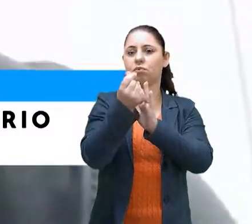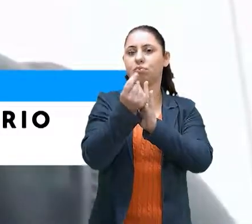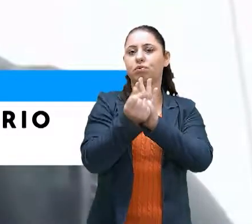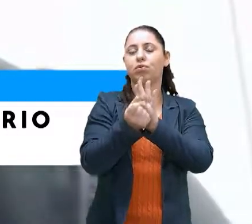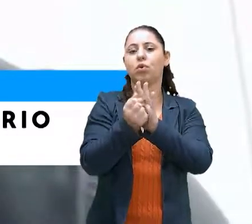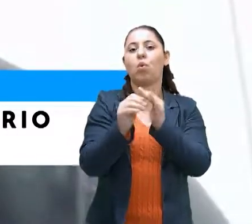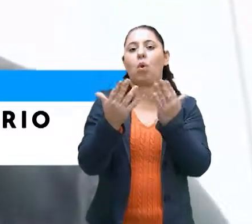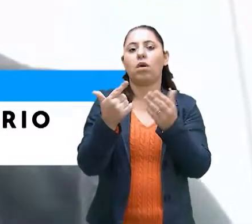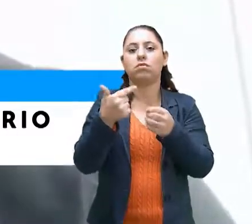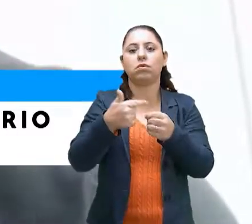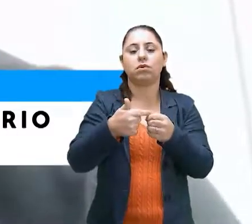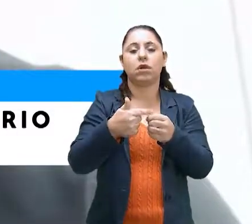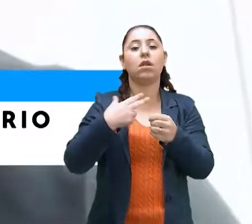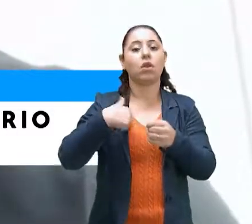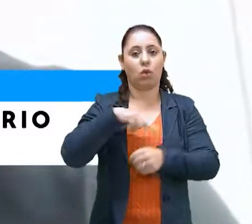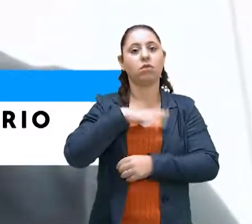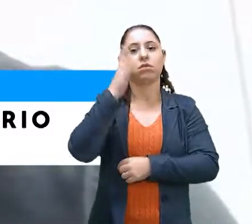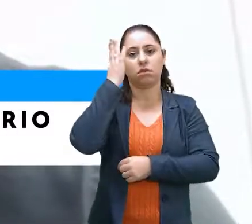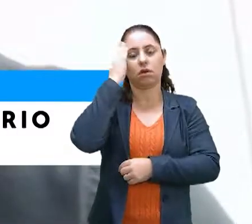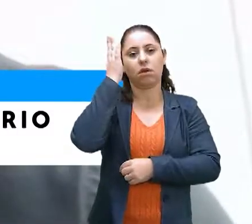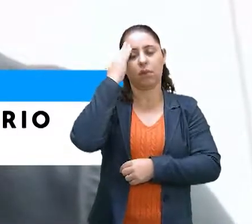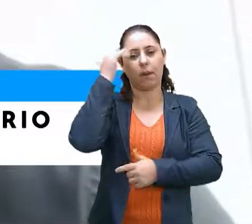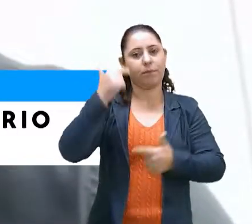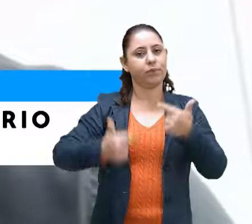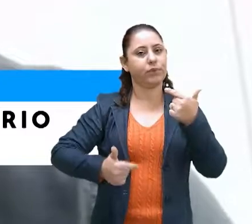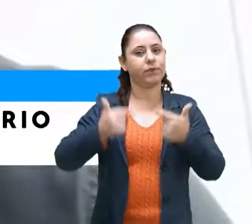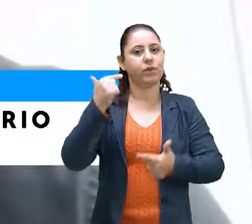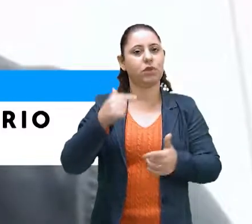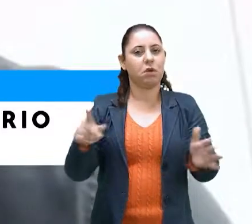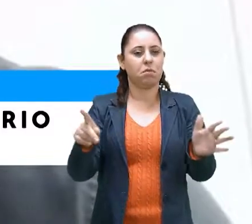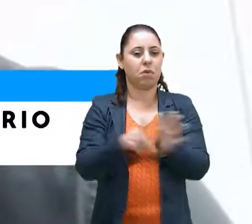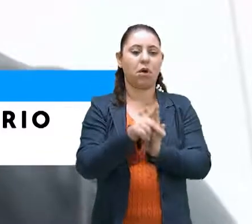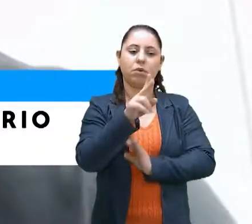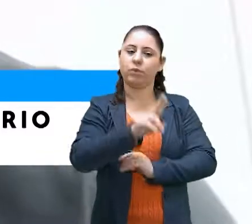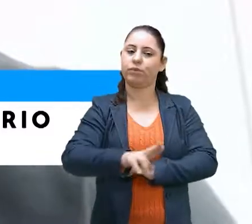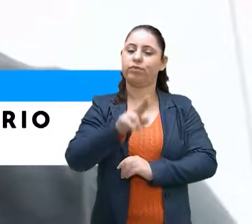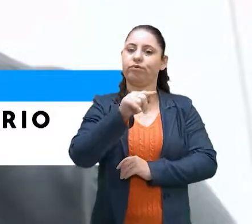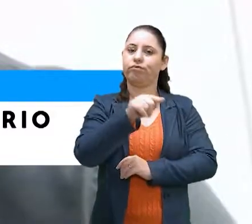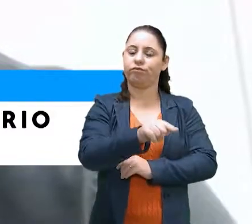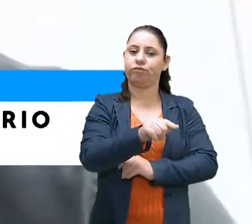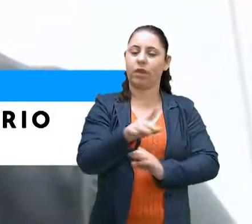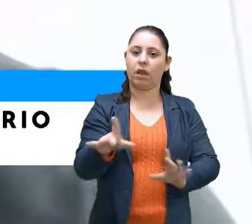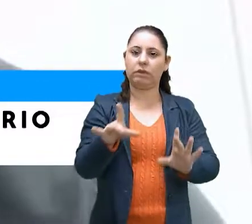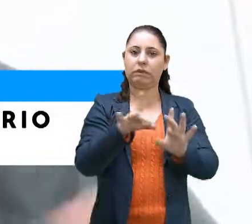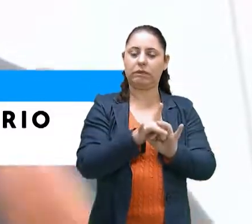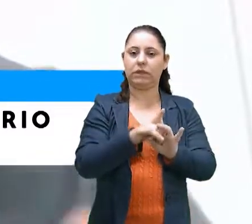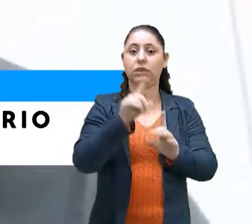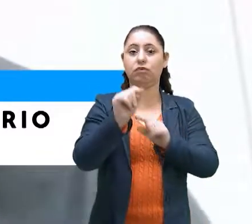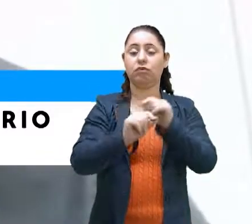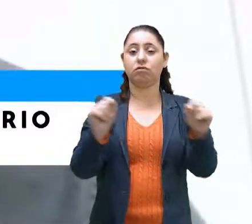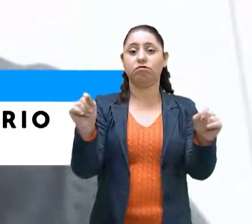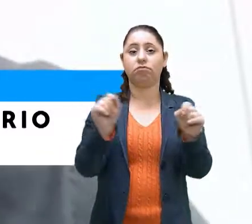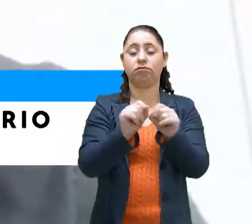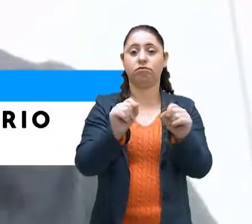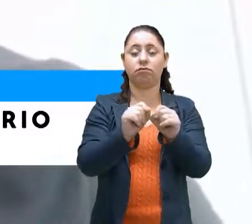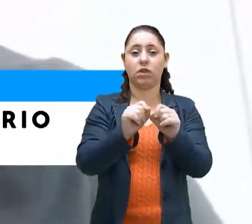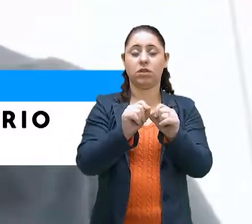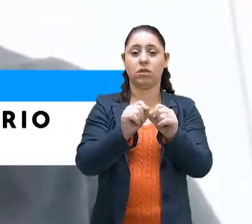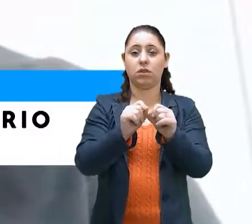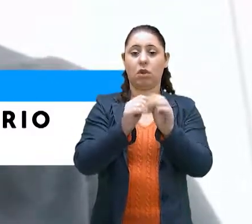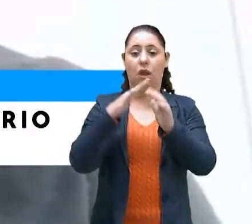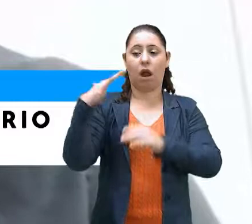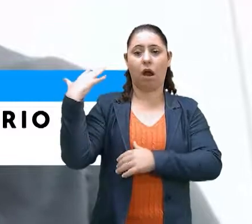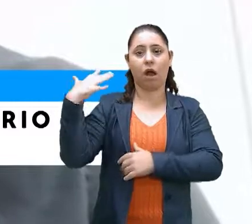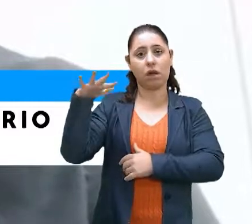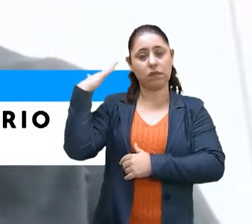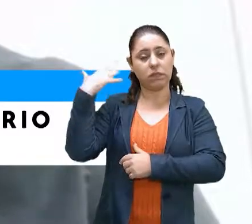dos combustíveis, e nós sabemos que essa política hoje está atrelando, né,